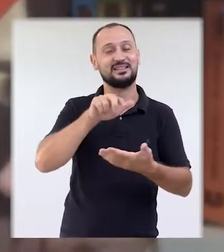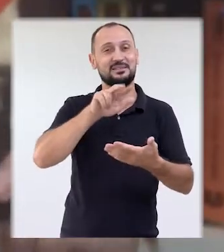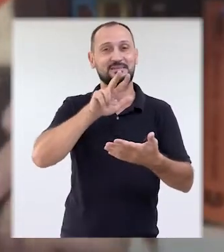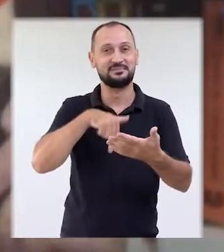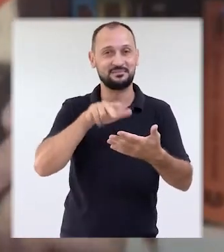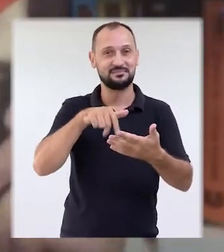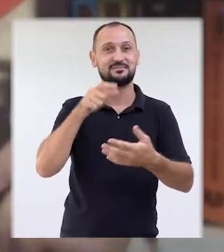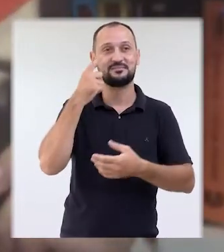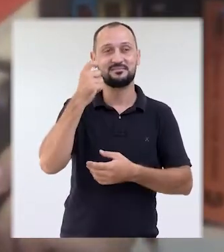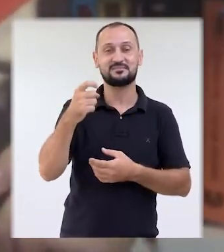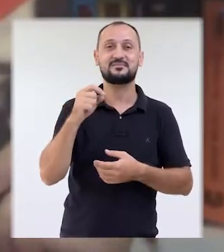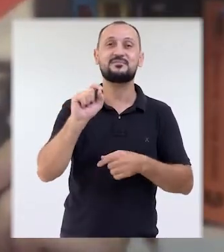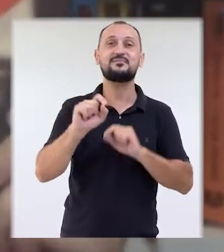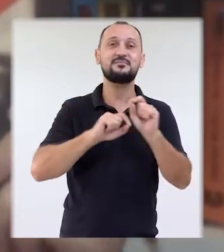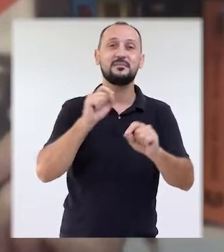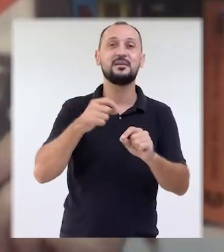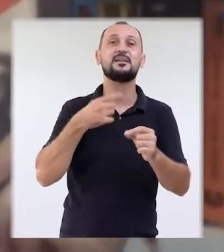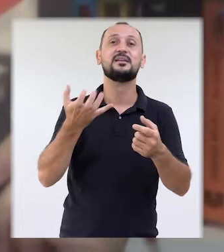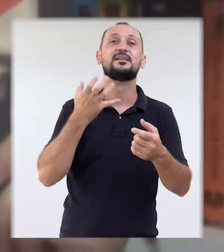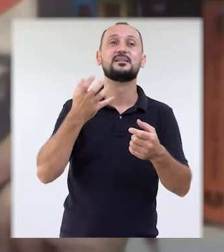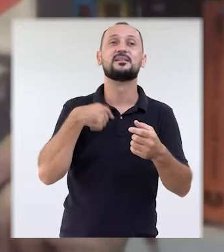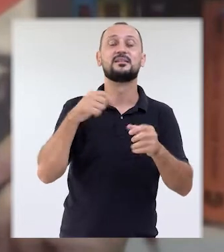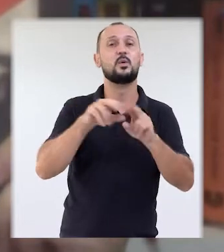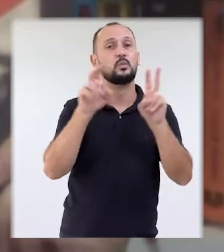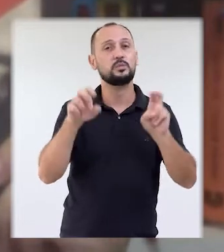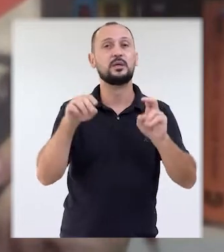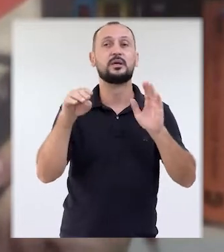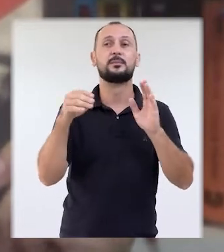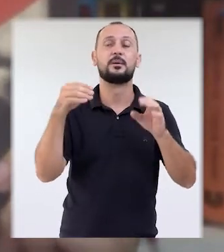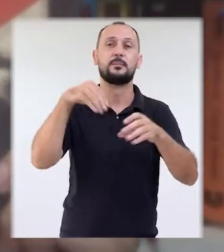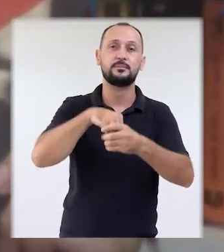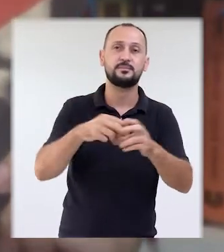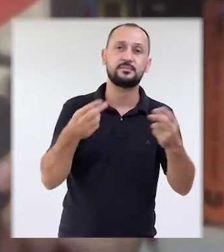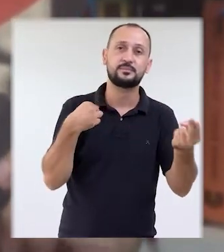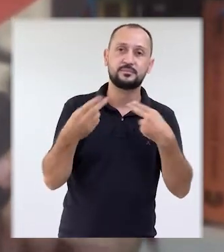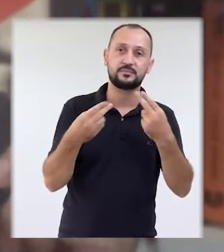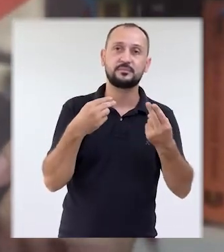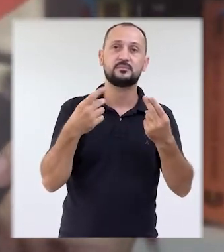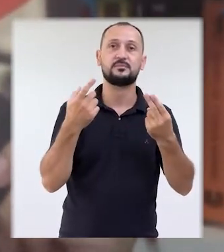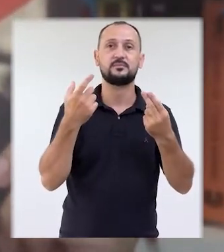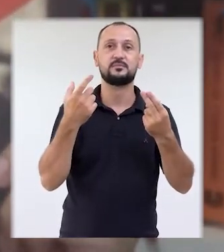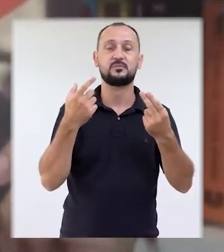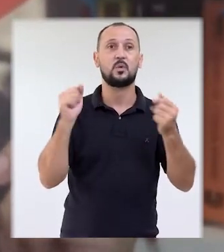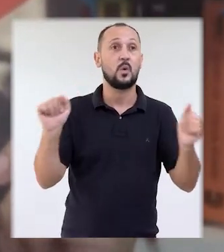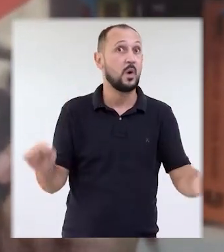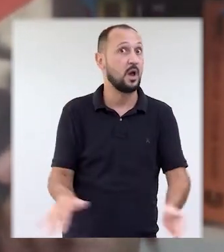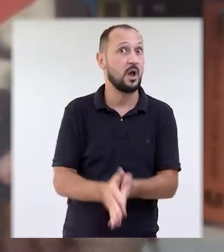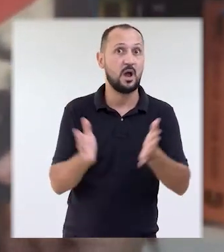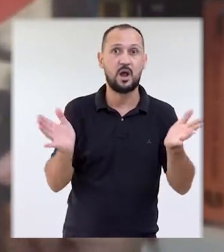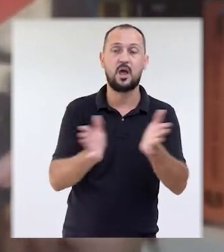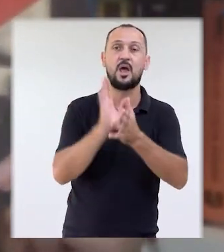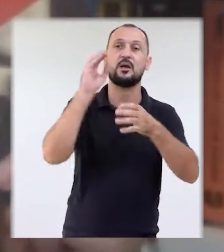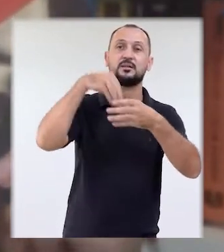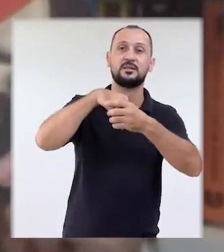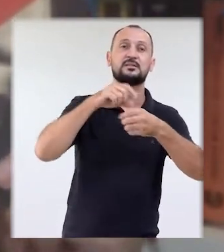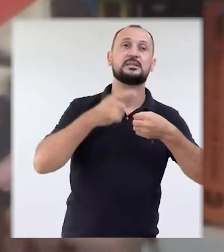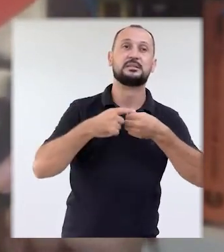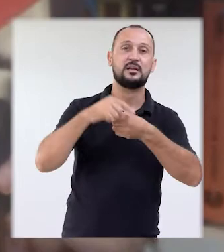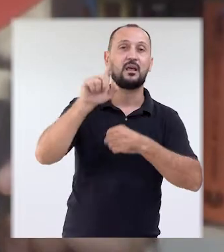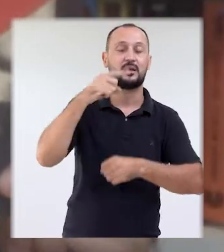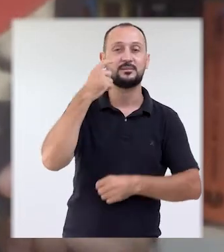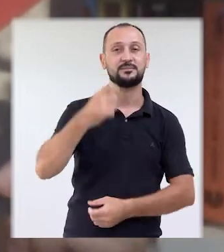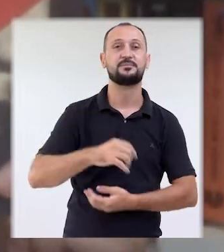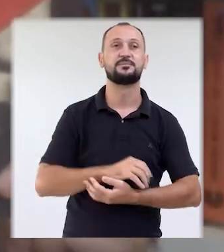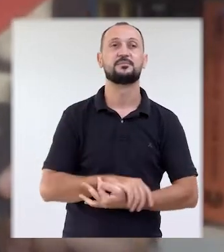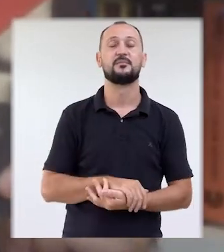é uma leitura bem interessante para quem quer um terror urbano, um fantástico dentro da